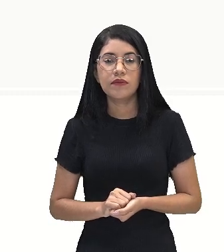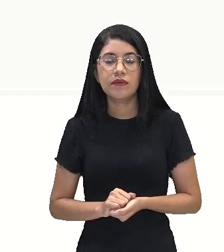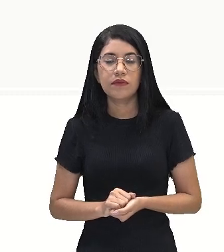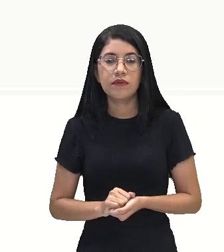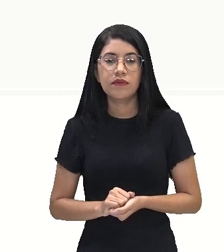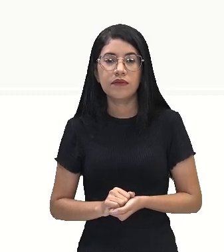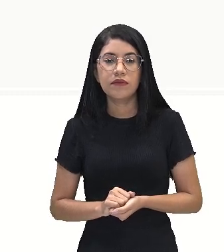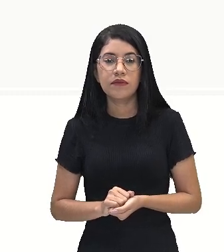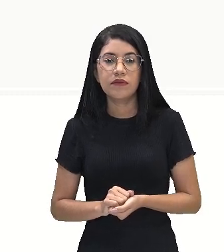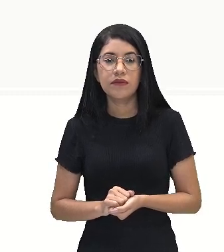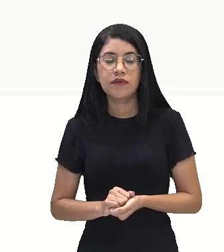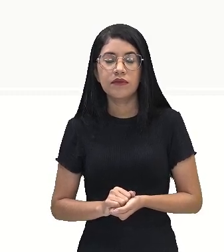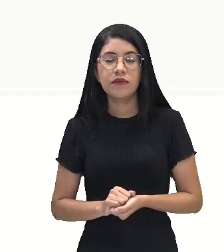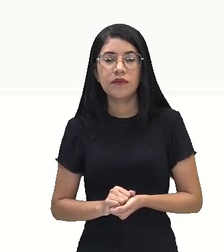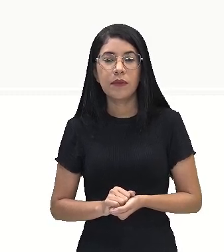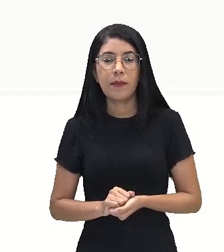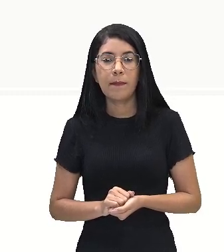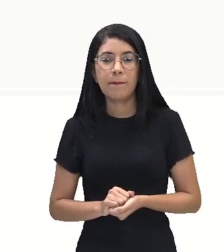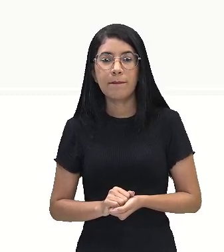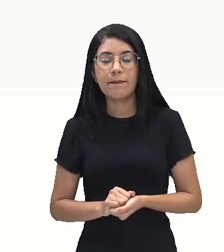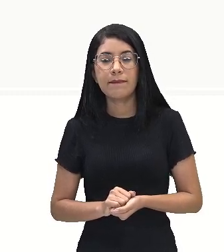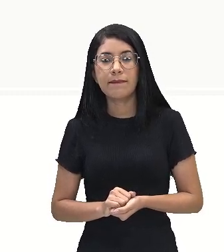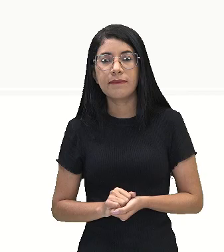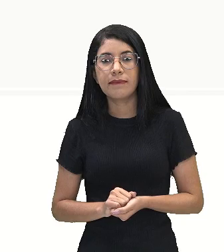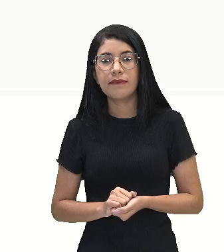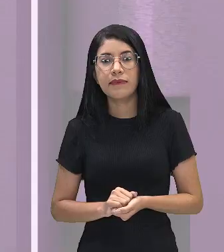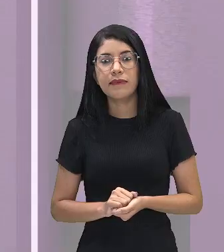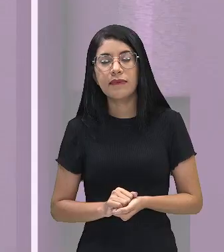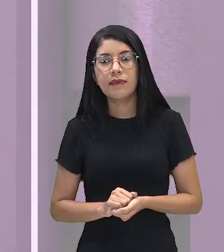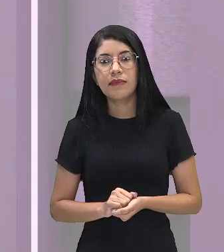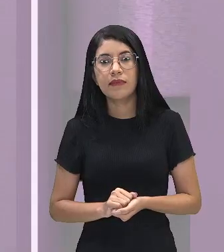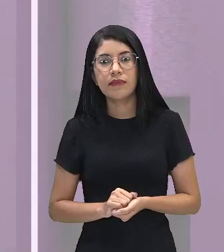pessoas pegam, né, e ficam